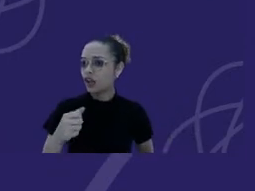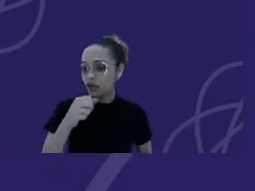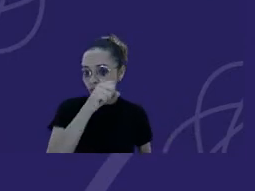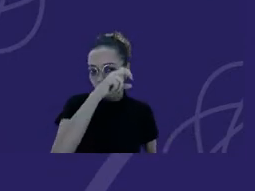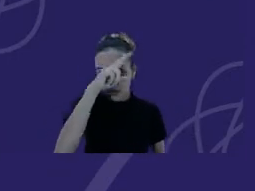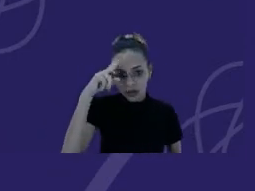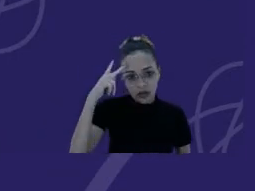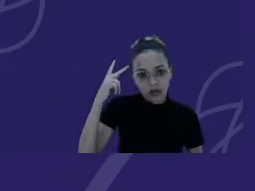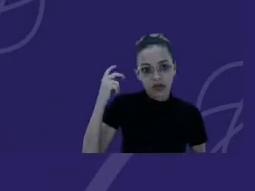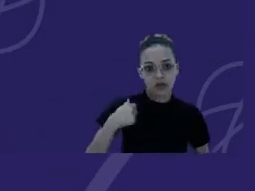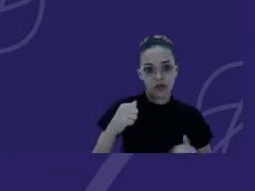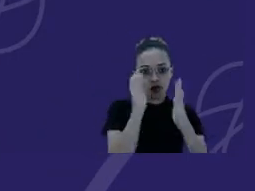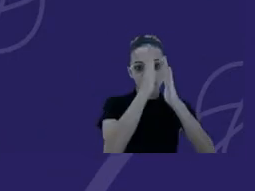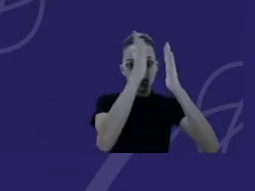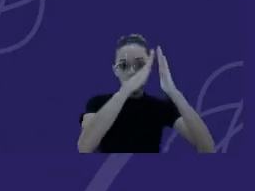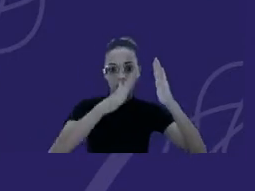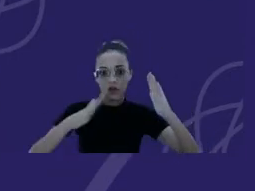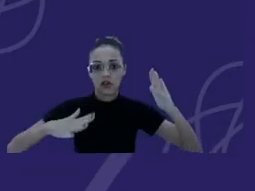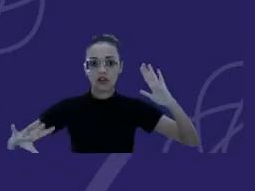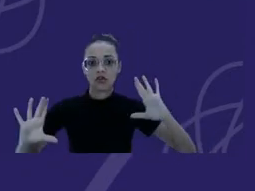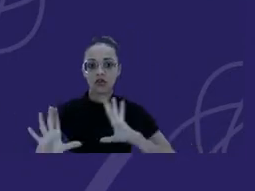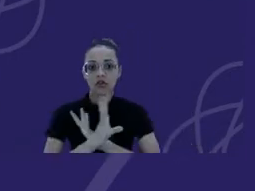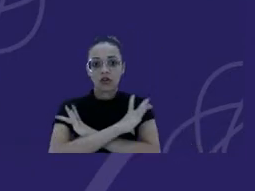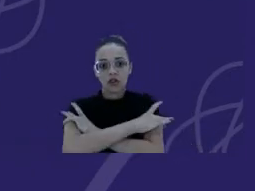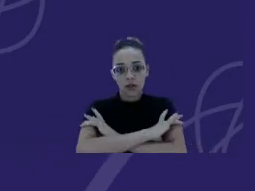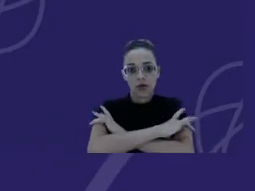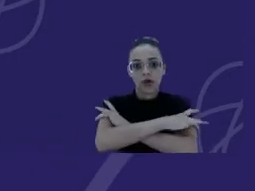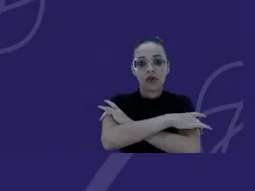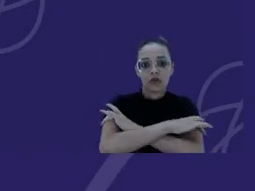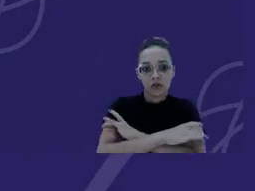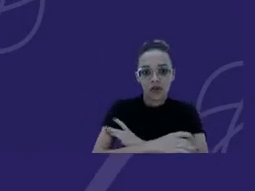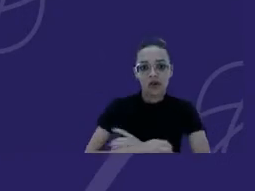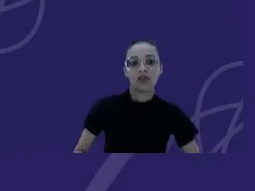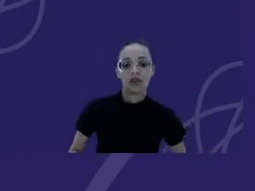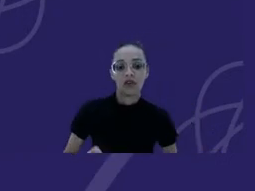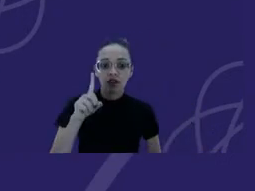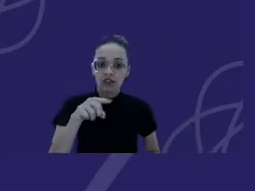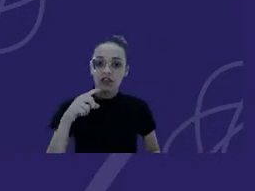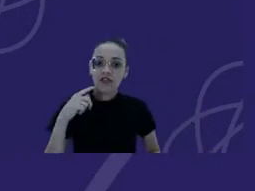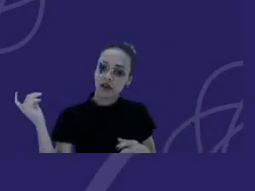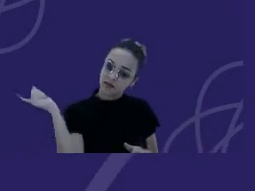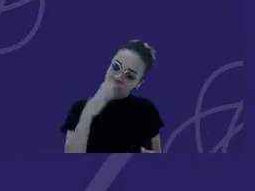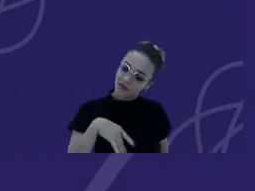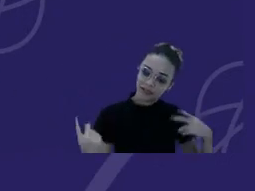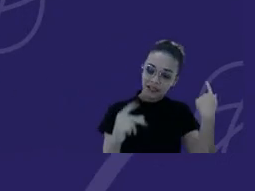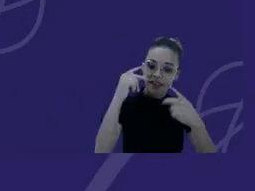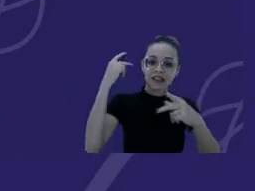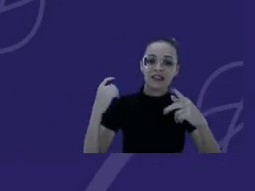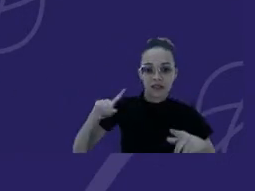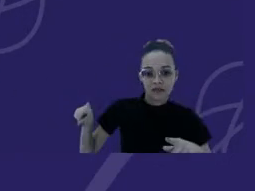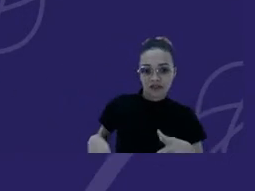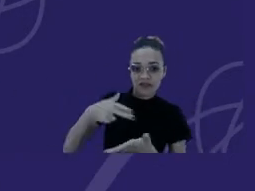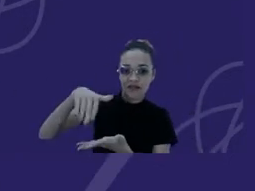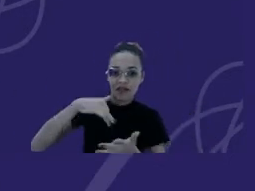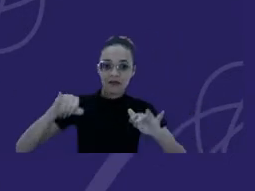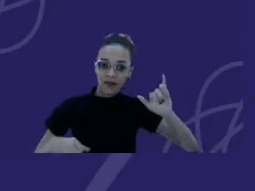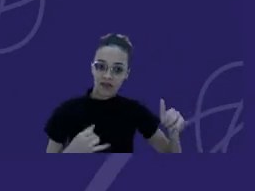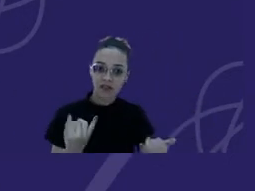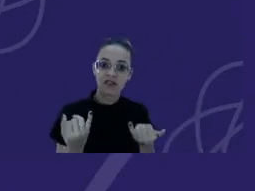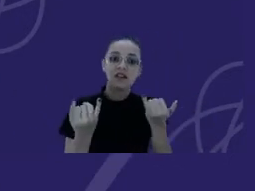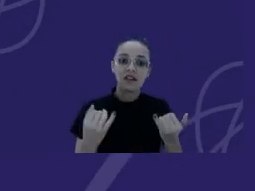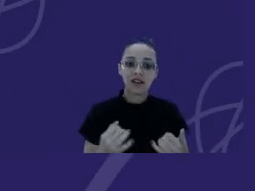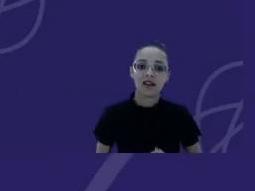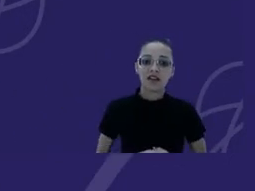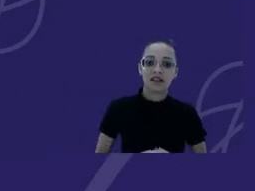No terreiro de preto velho, ia, ia. Ora vamos saravá, aquei meu pai,